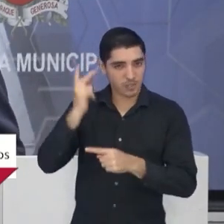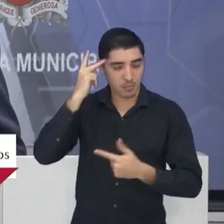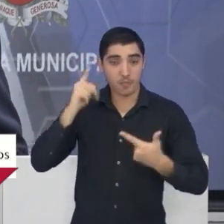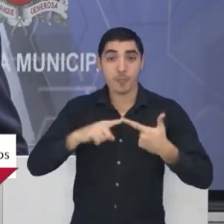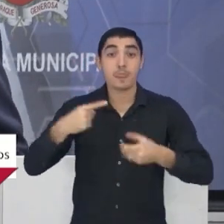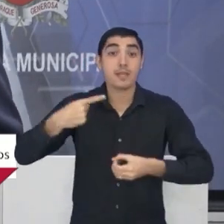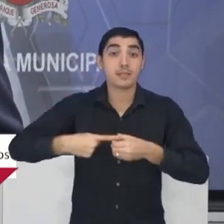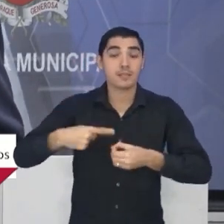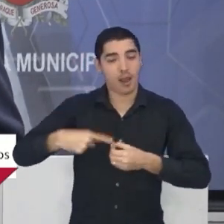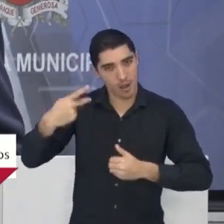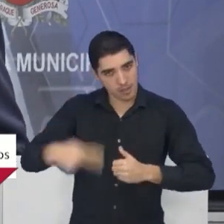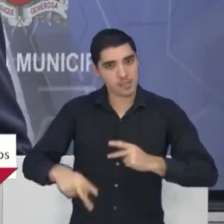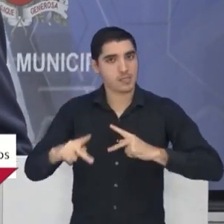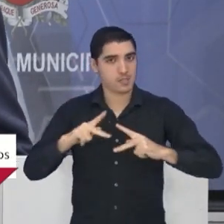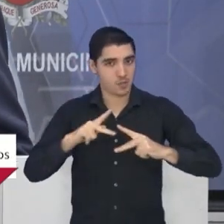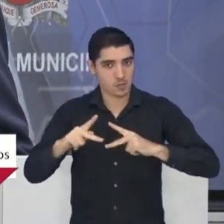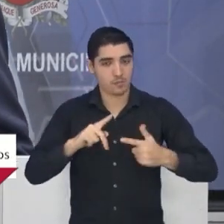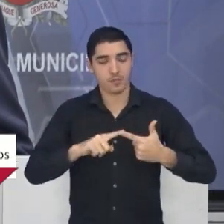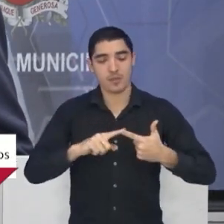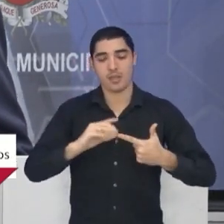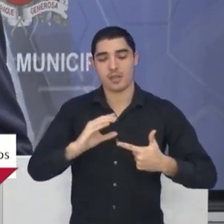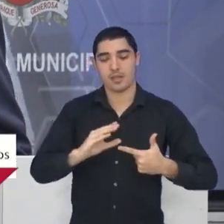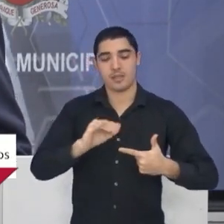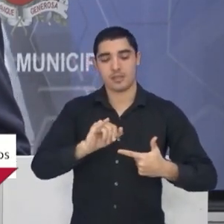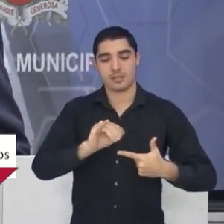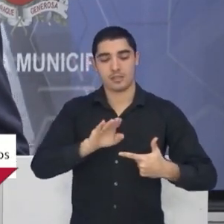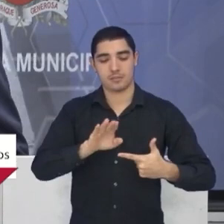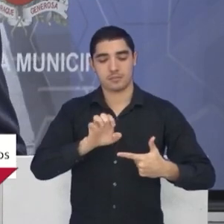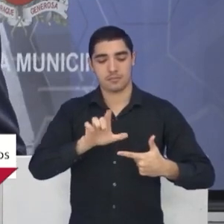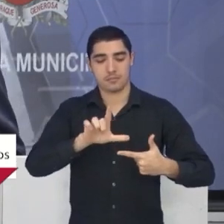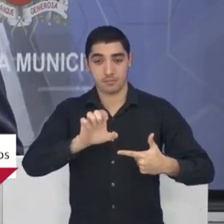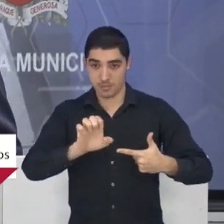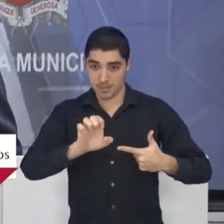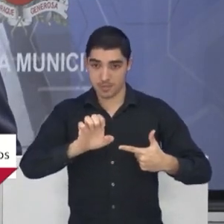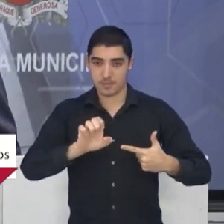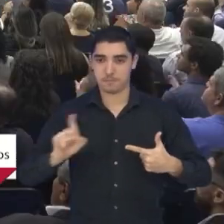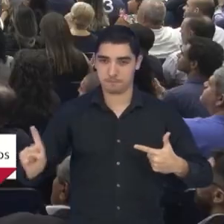cidade de São José dos Campos Cibele de Lima zanim